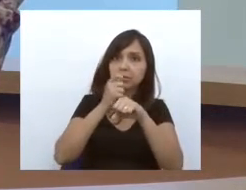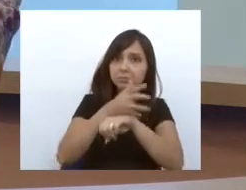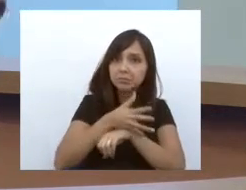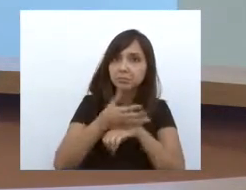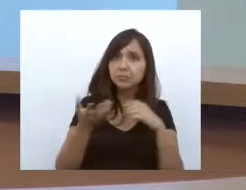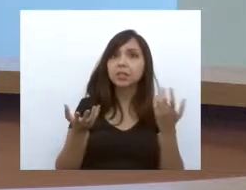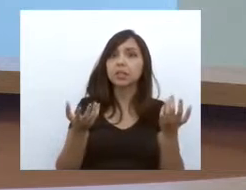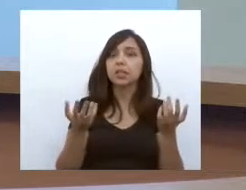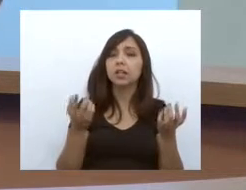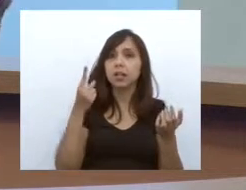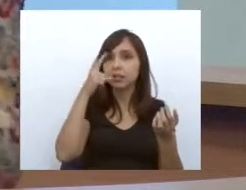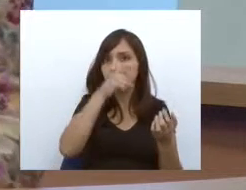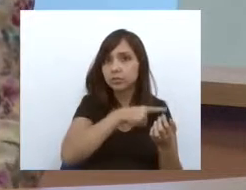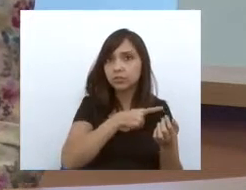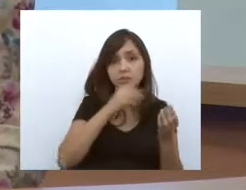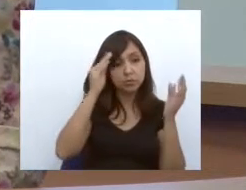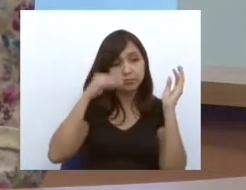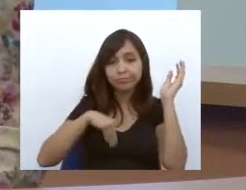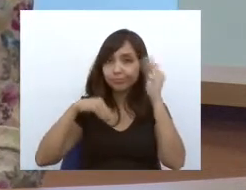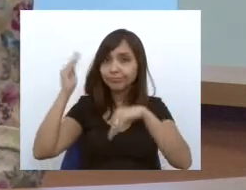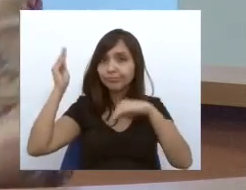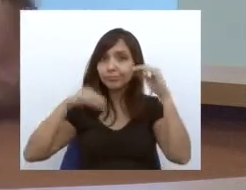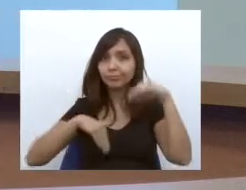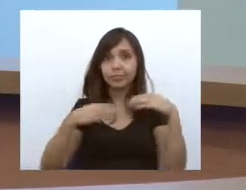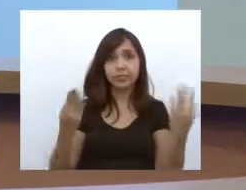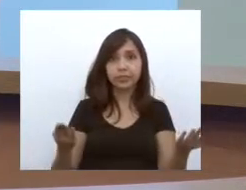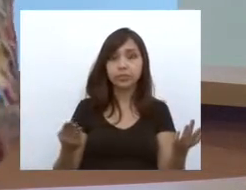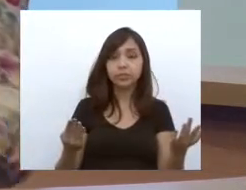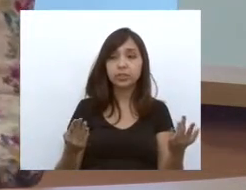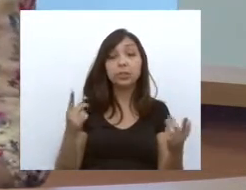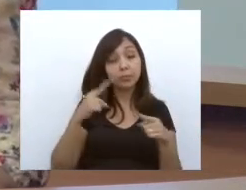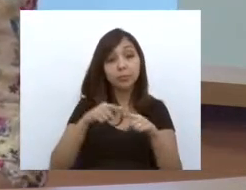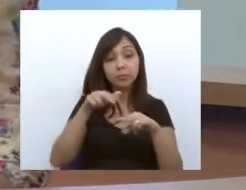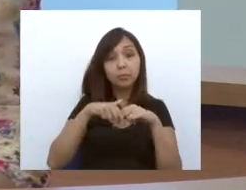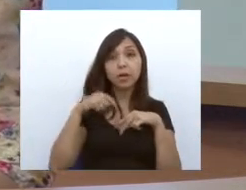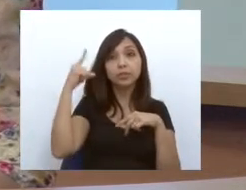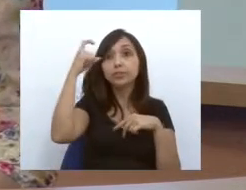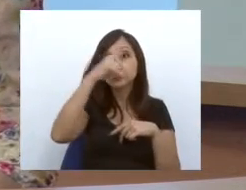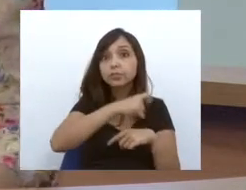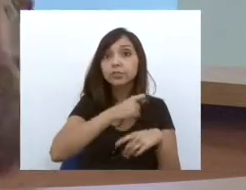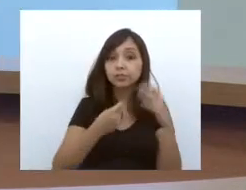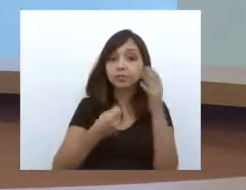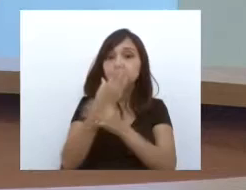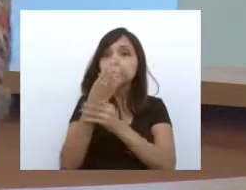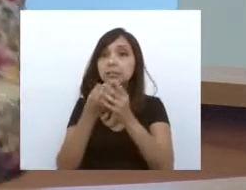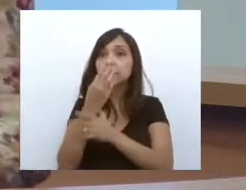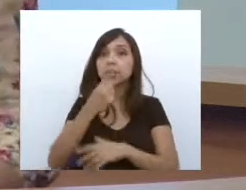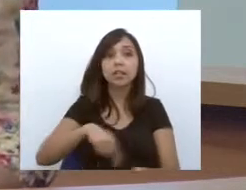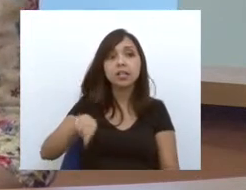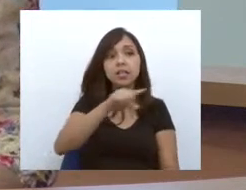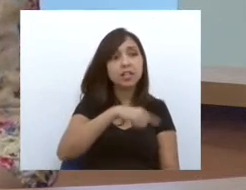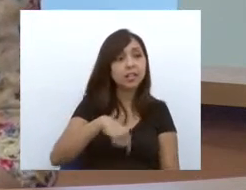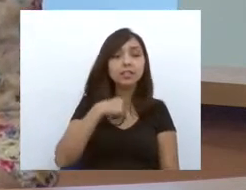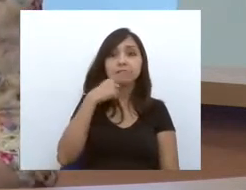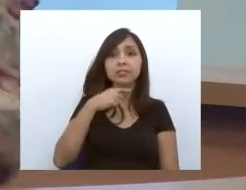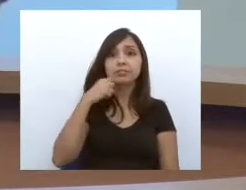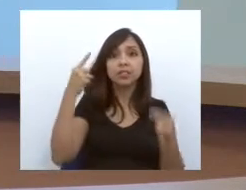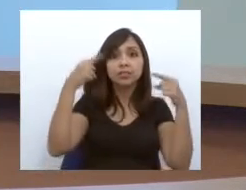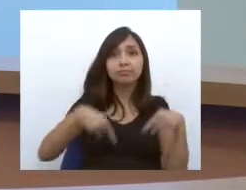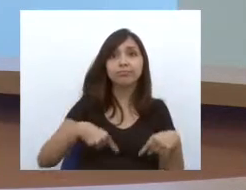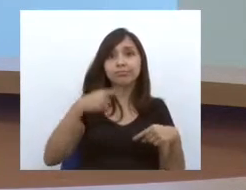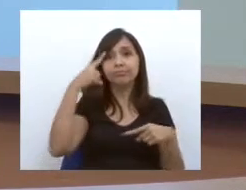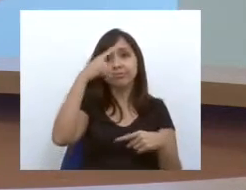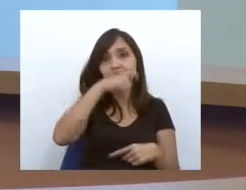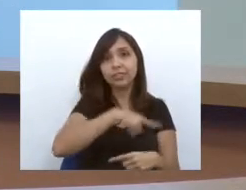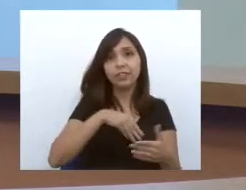noite? Muitos irão desistir pelas dificuldades que serão criadas para eles não irem para a escola.